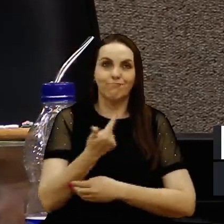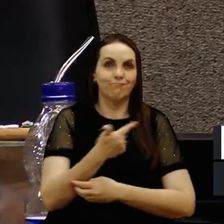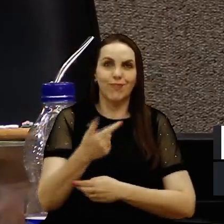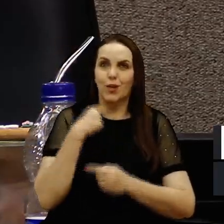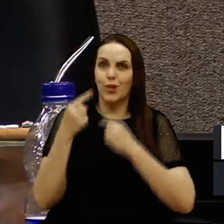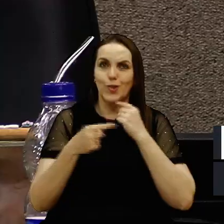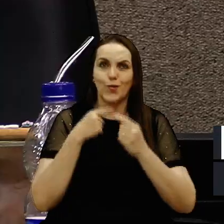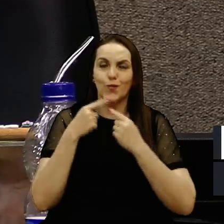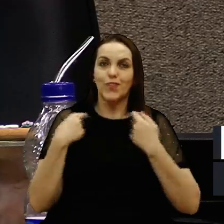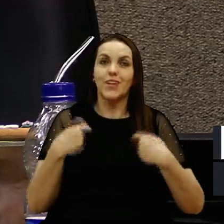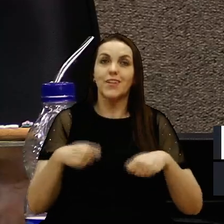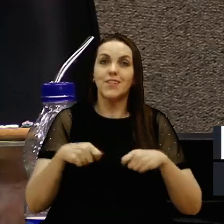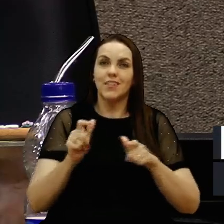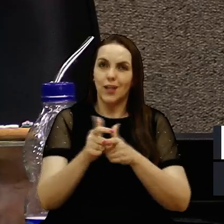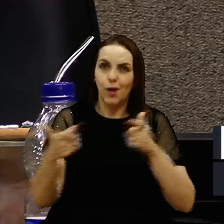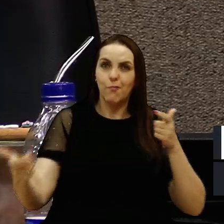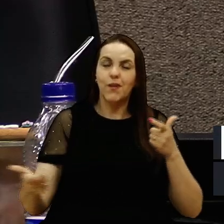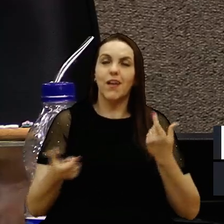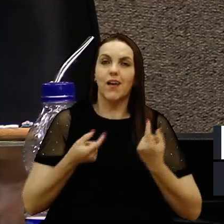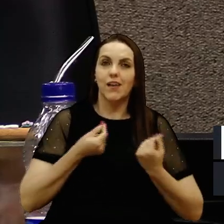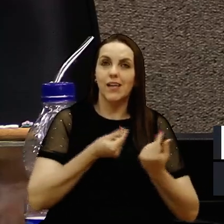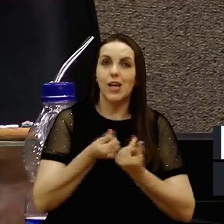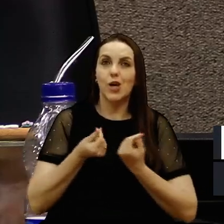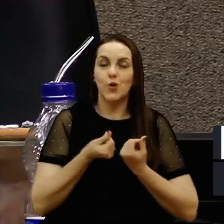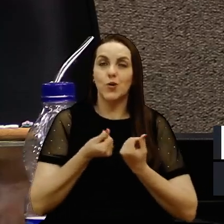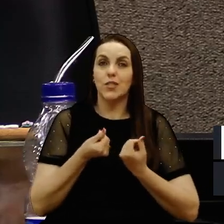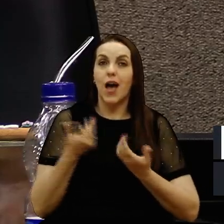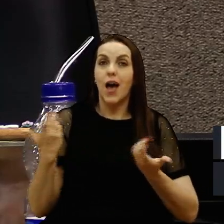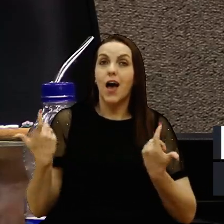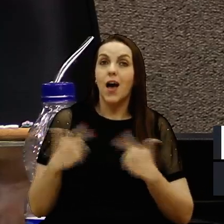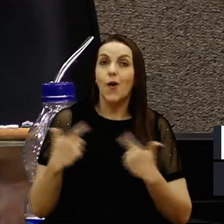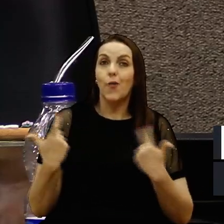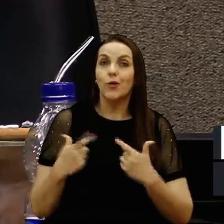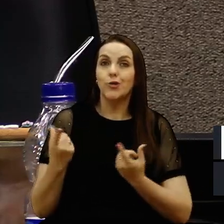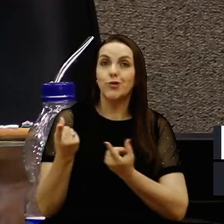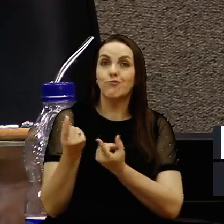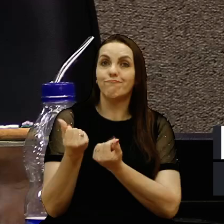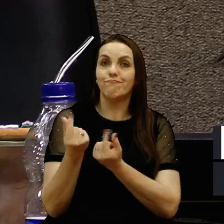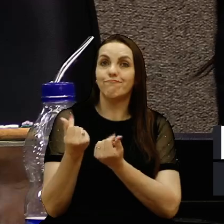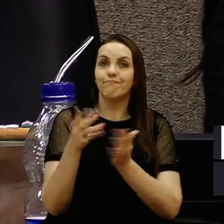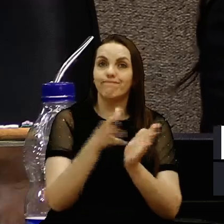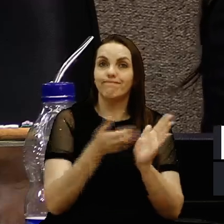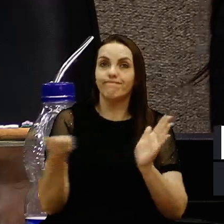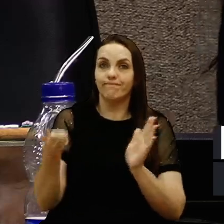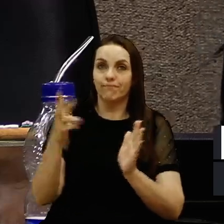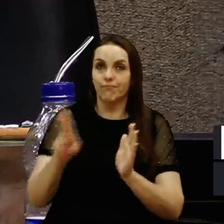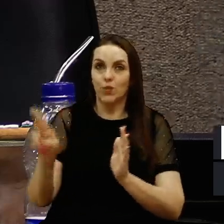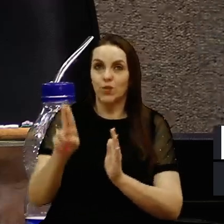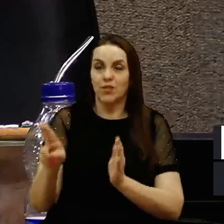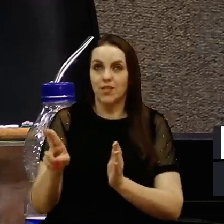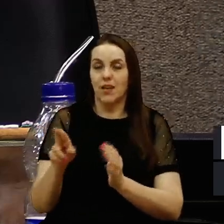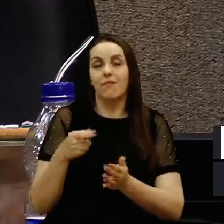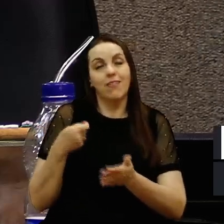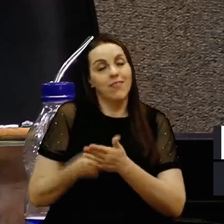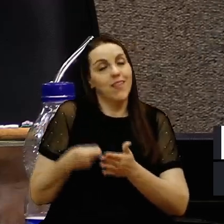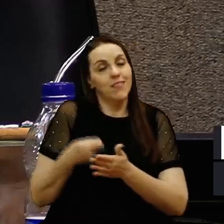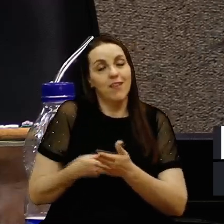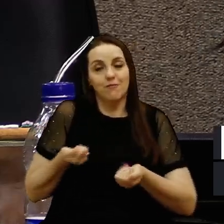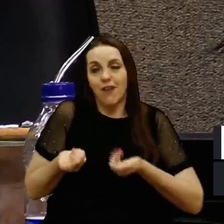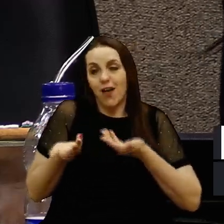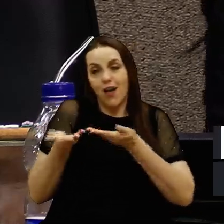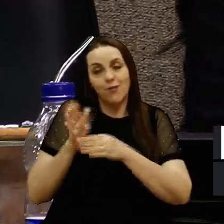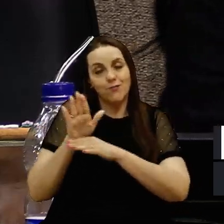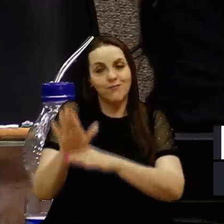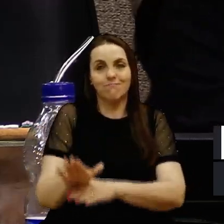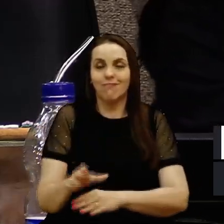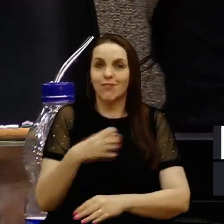dúvida da necessidade de ampliar recursos, o problema é de onde se tiram esses recursos, né? Mas a gente vai tentando contribuir de alguma forma,